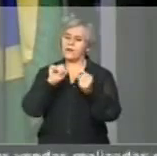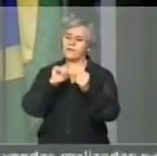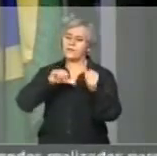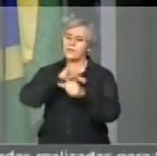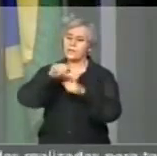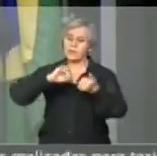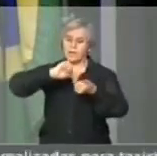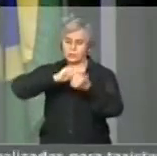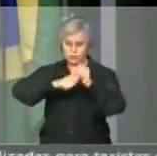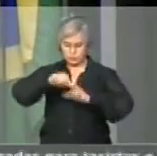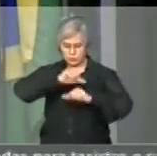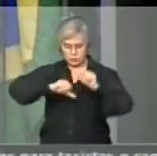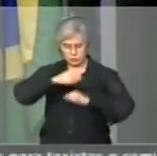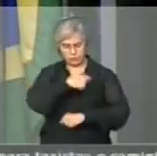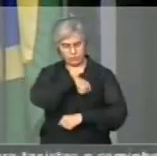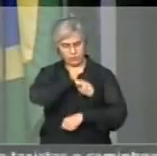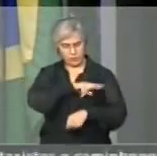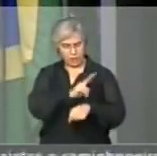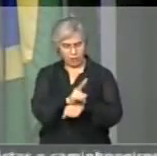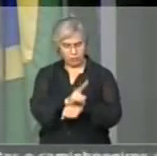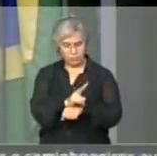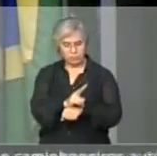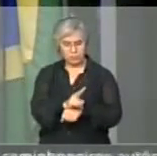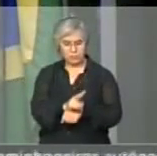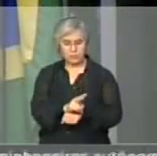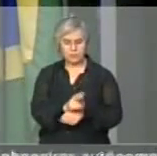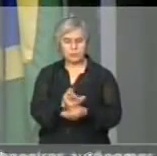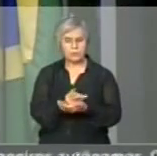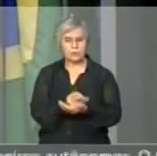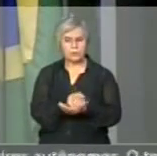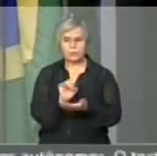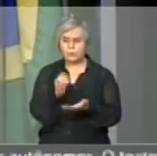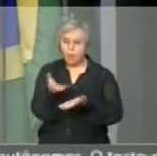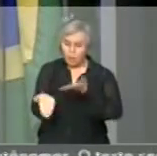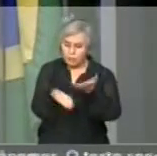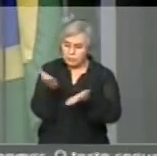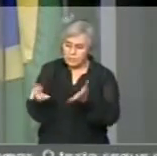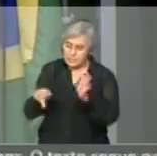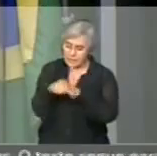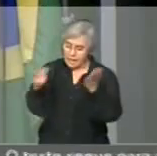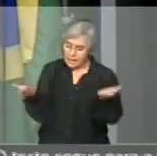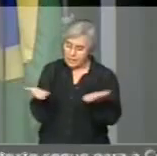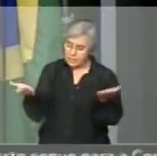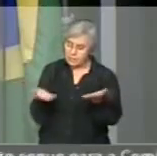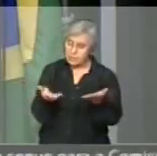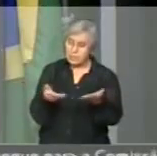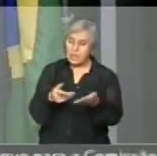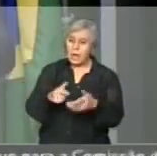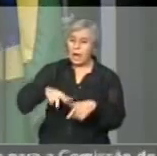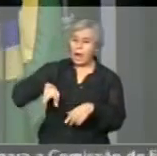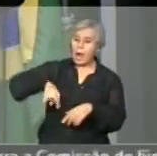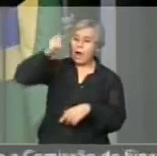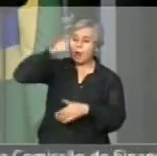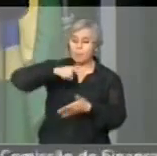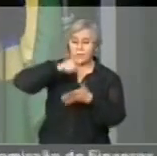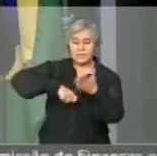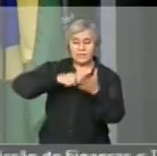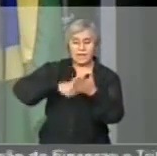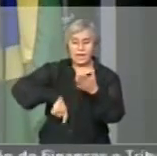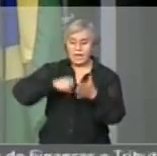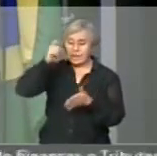fiscal, só vai tratar esta crise procurando aumentar imposto, tributar